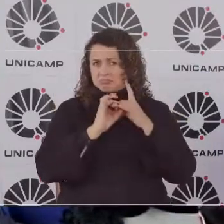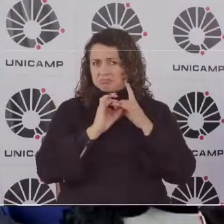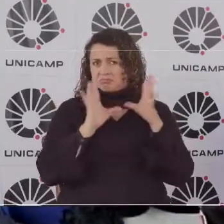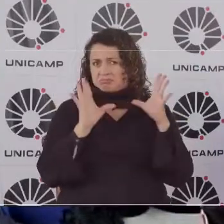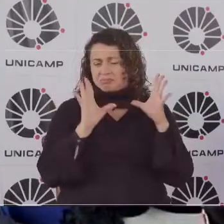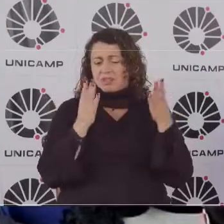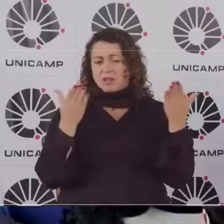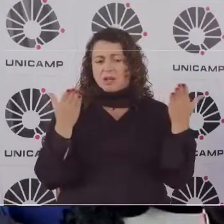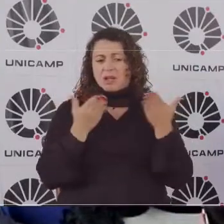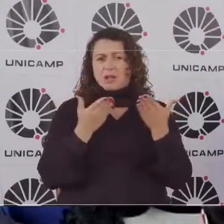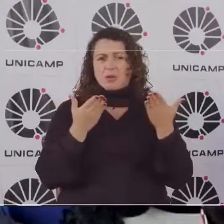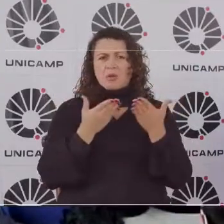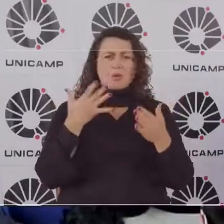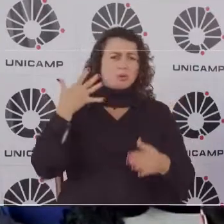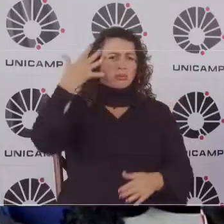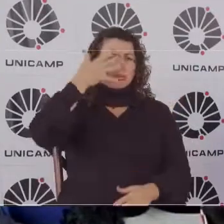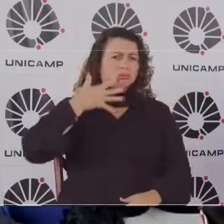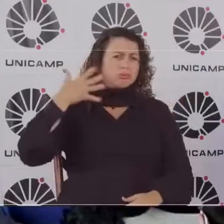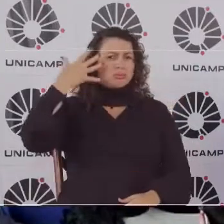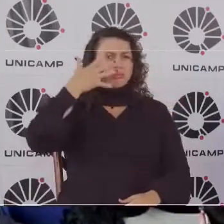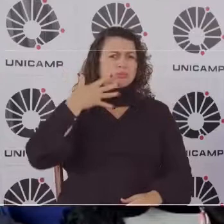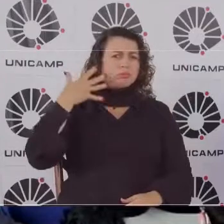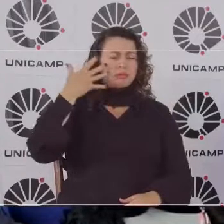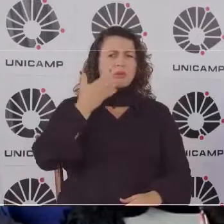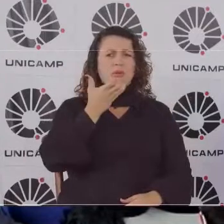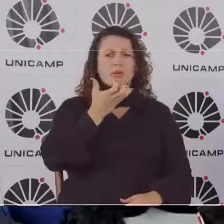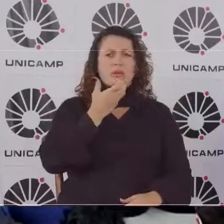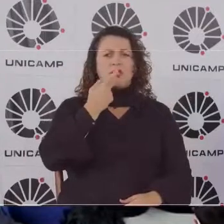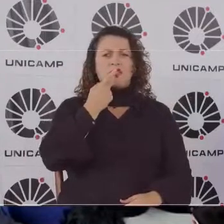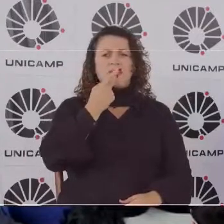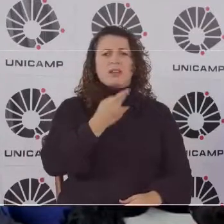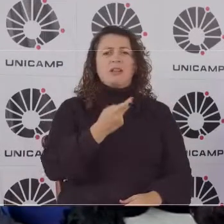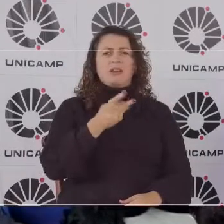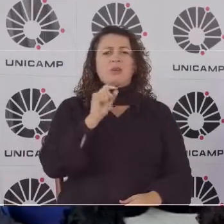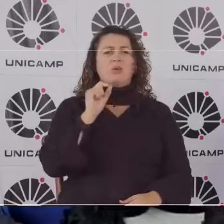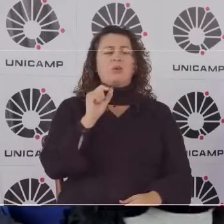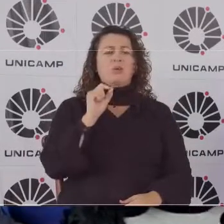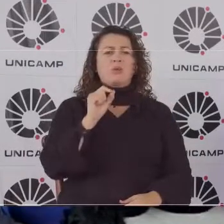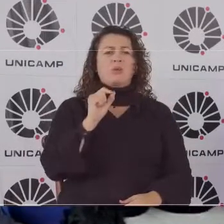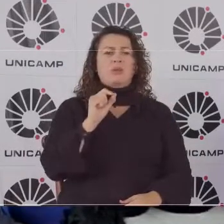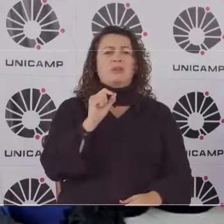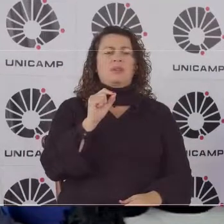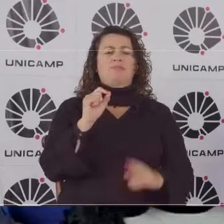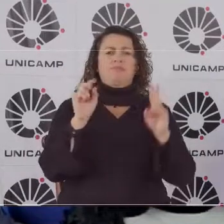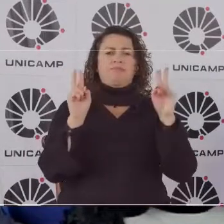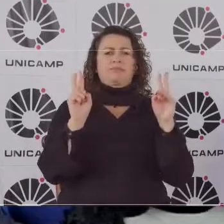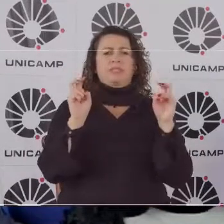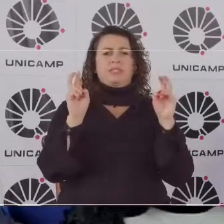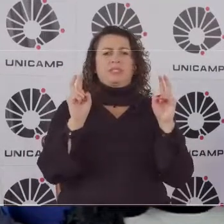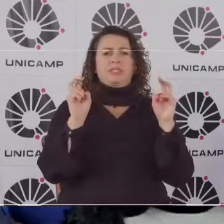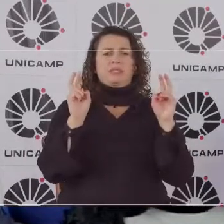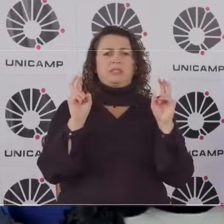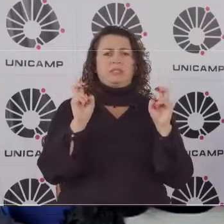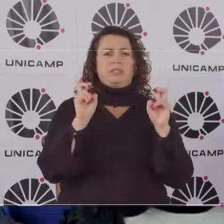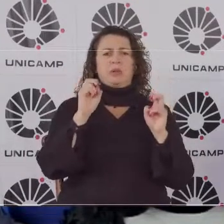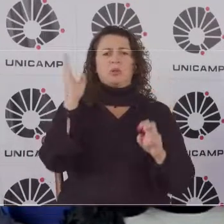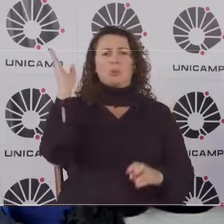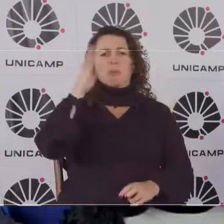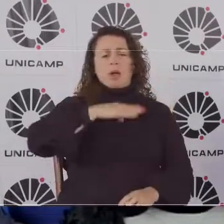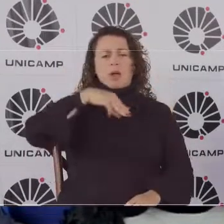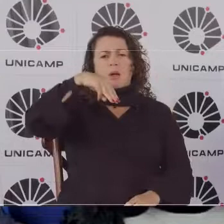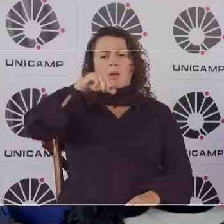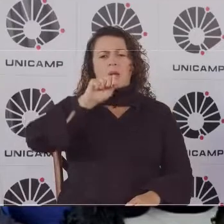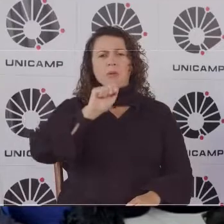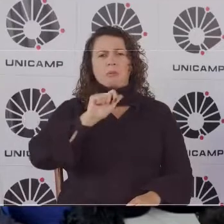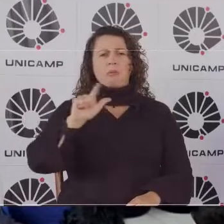para nesse pronunciamento falar exatamente dessa questão do mal